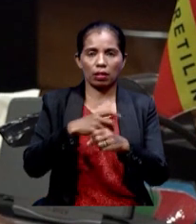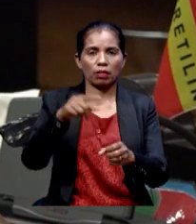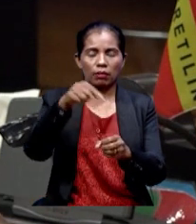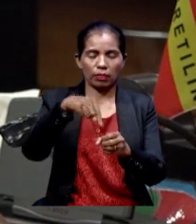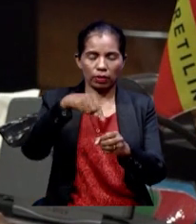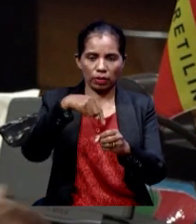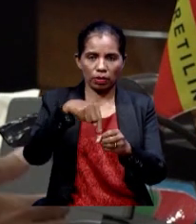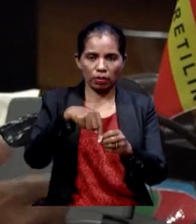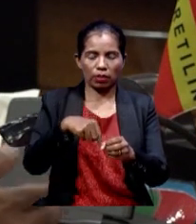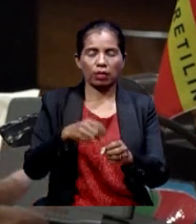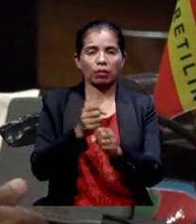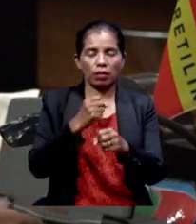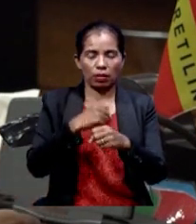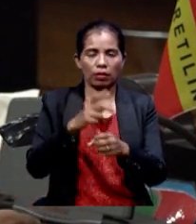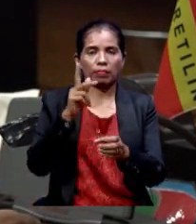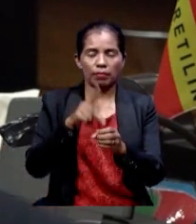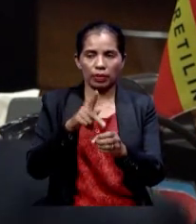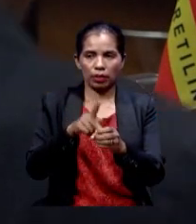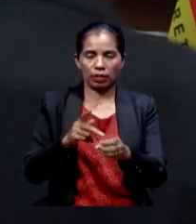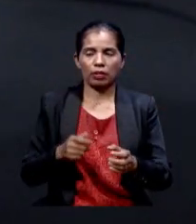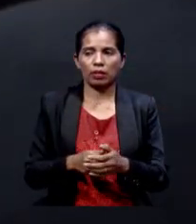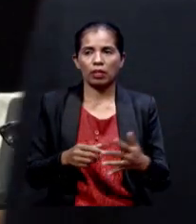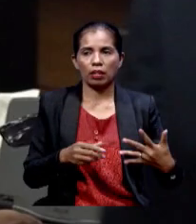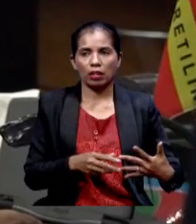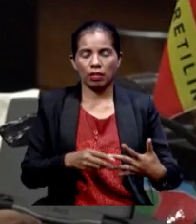produção. Liu e a parte de beque